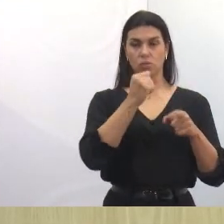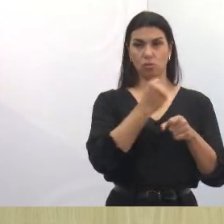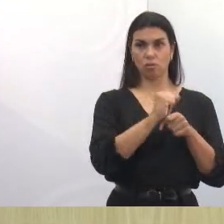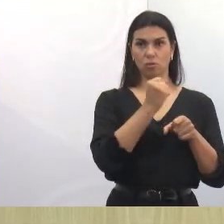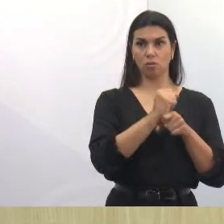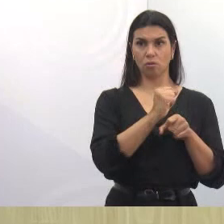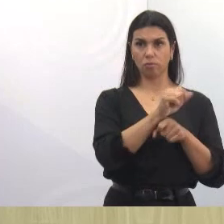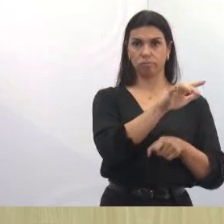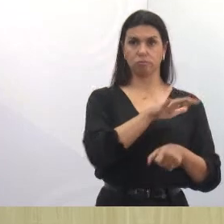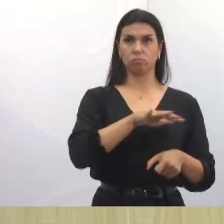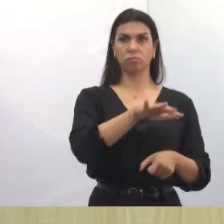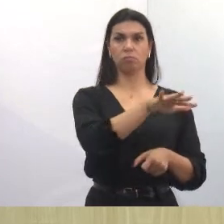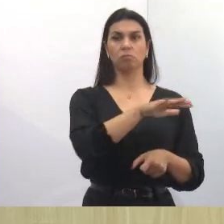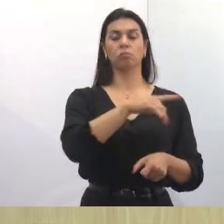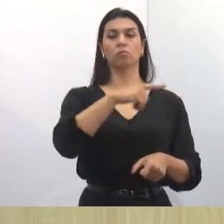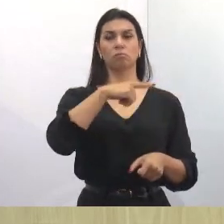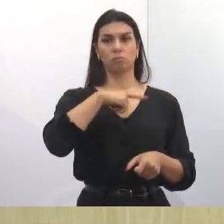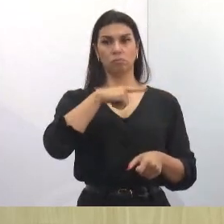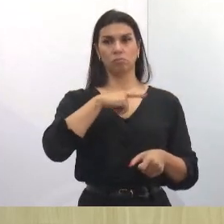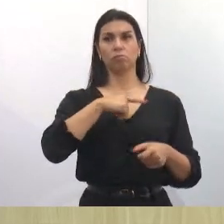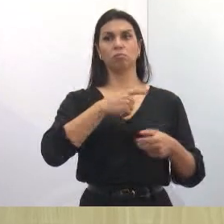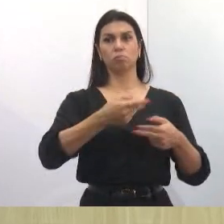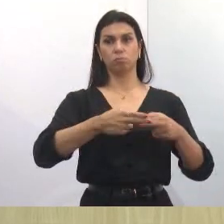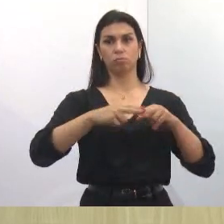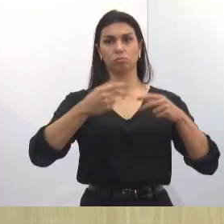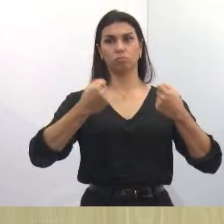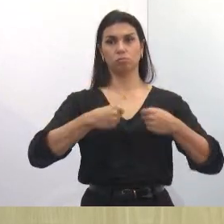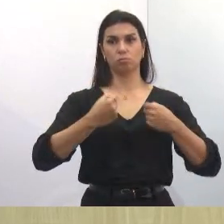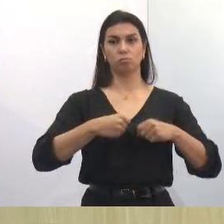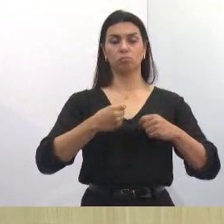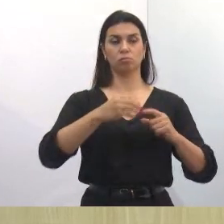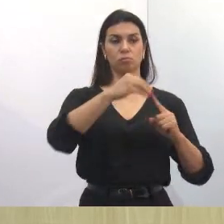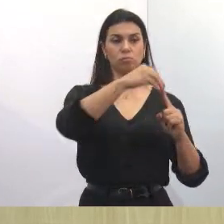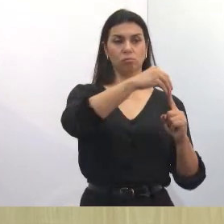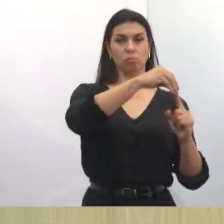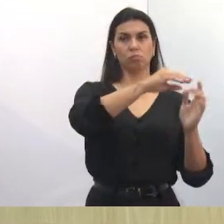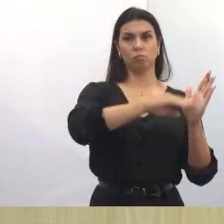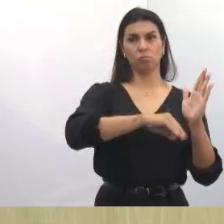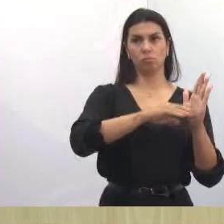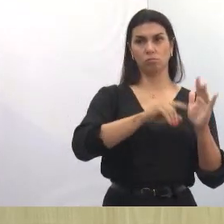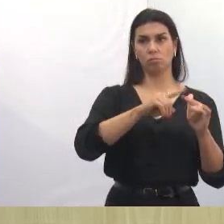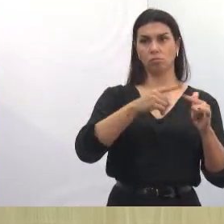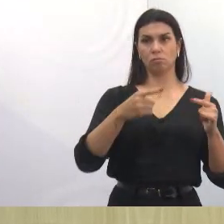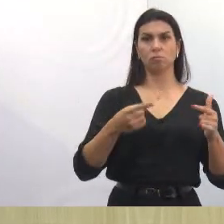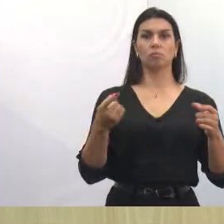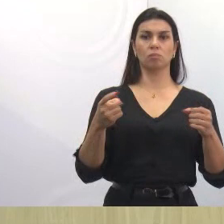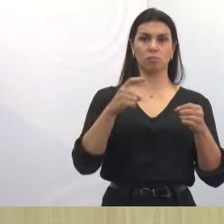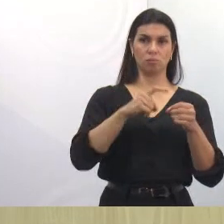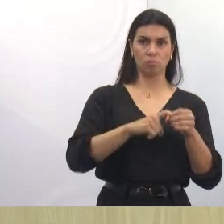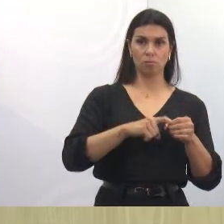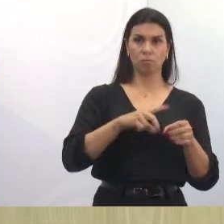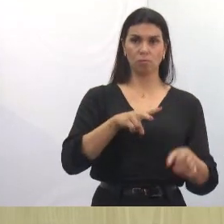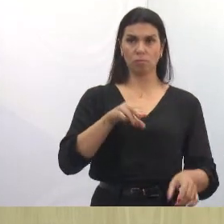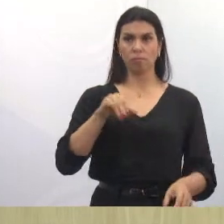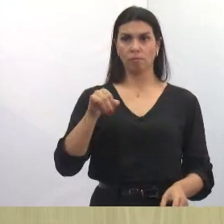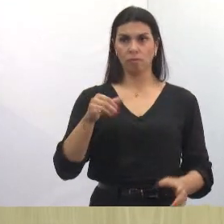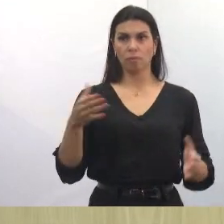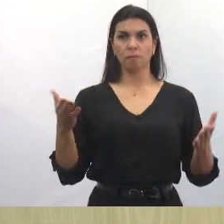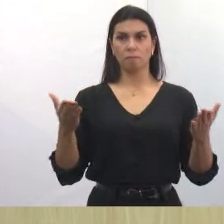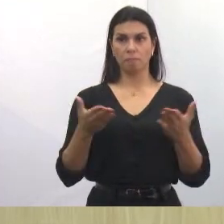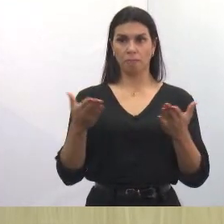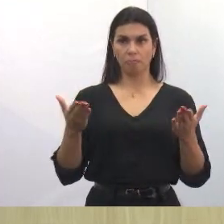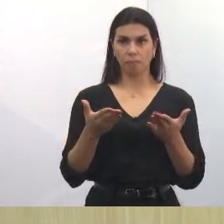estão se realizando lá e já vão voltar o ponto de ônibus para o local, com o ponto de